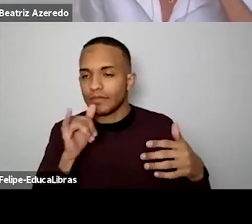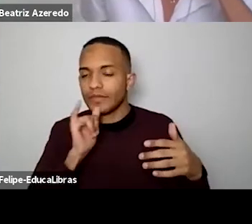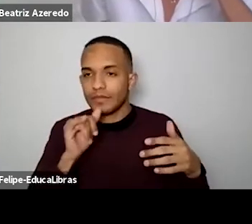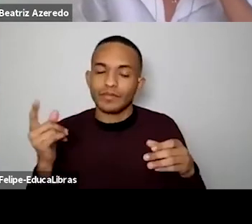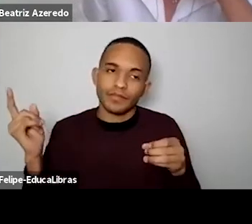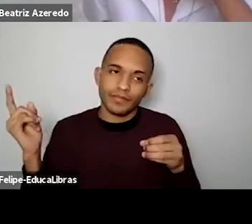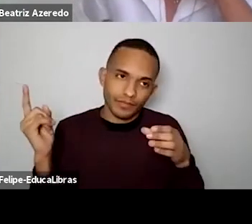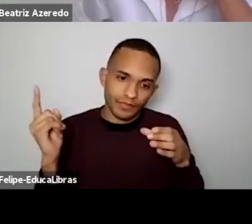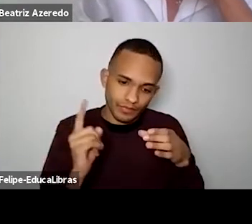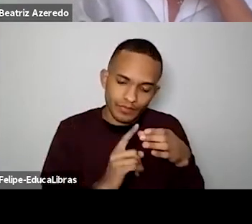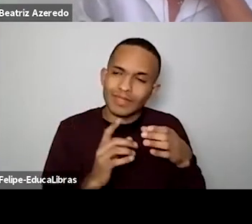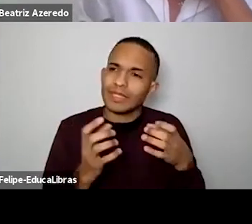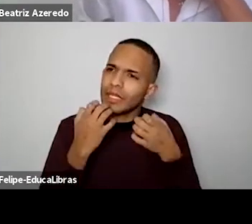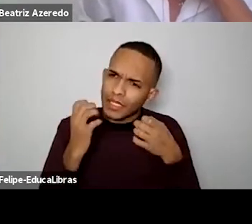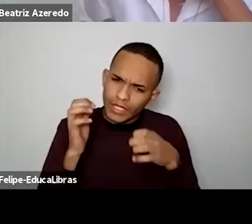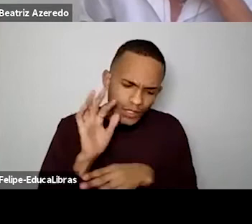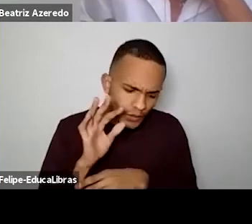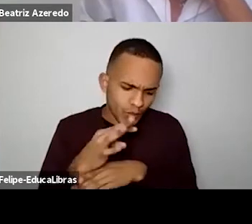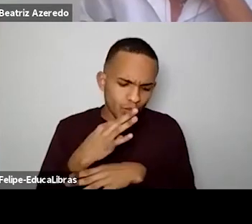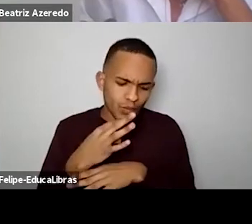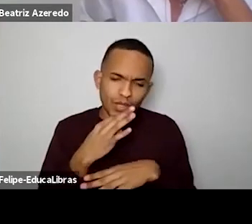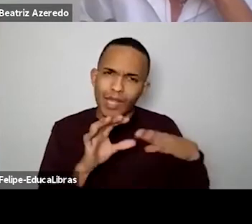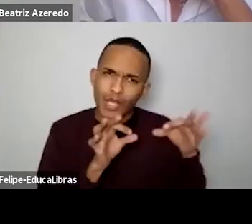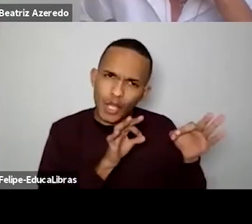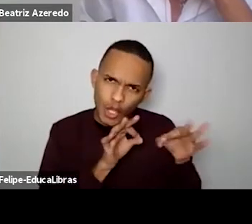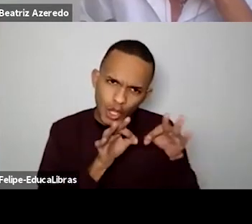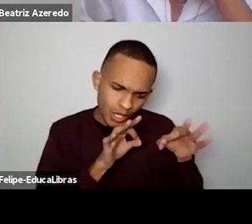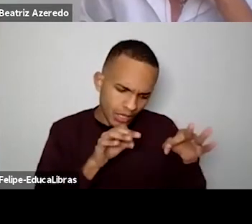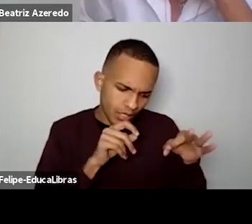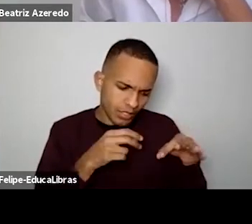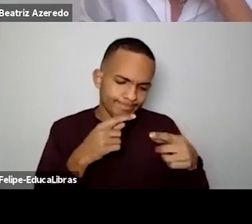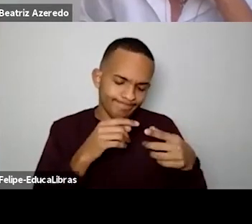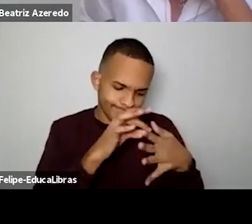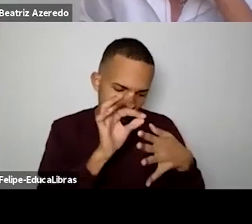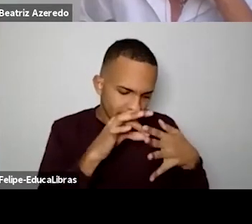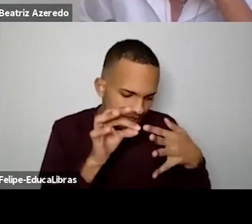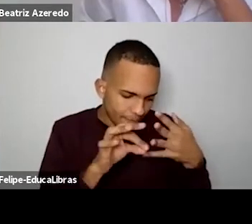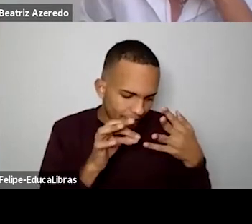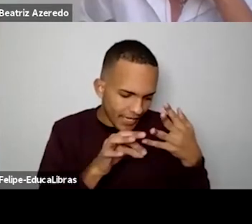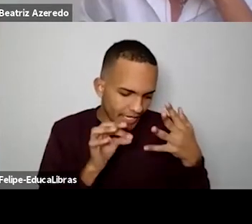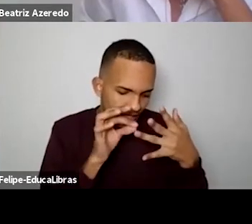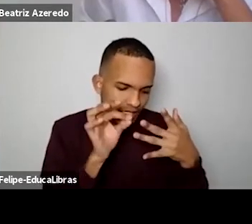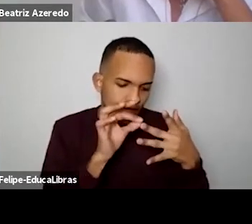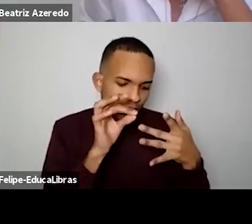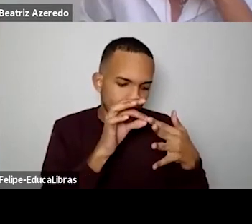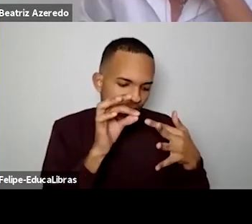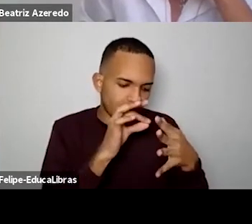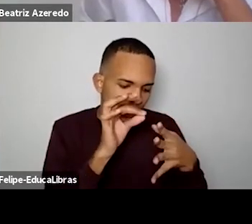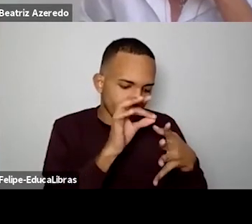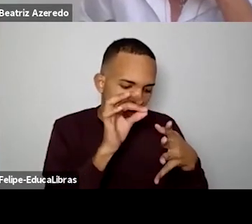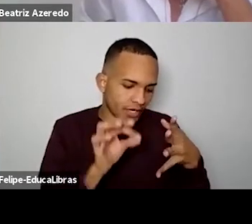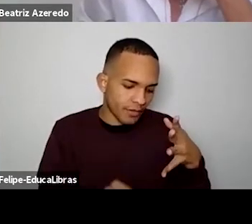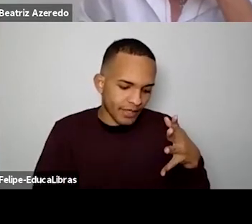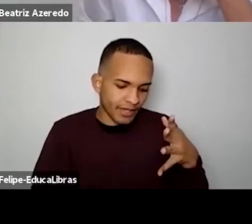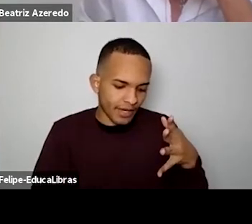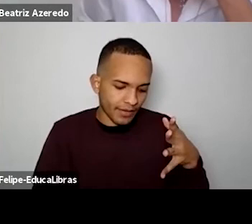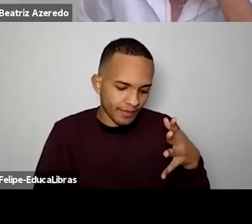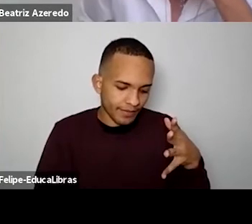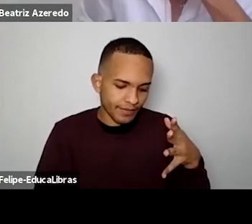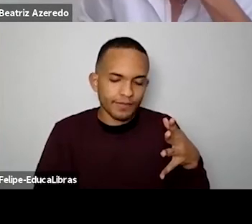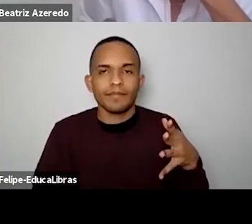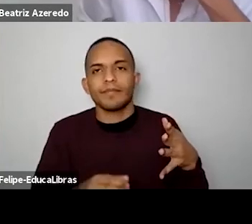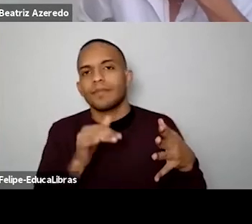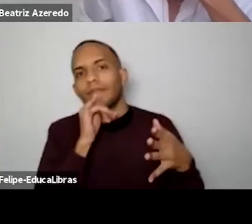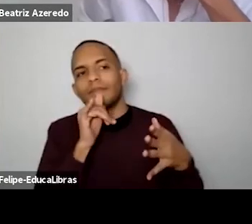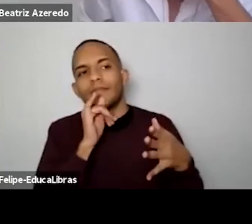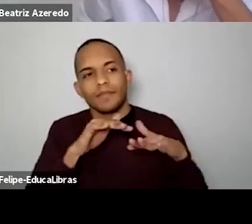olha, eu quero dar, você conhece alguma organização que faz isso e aquilo? E a gente viu que a dificuldade era assim, até existe a intenção, mas não sabem o caminho